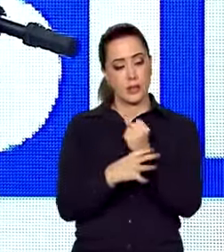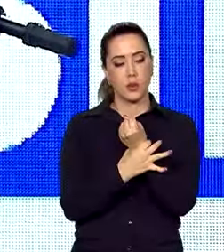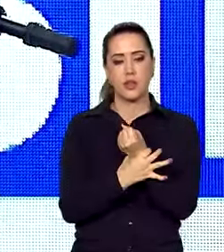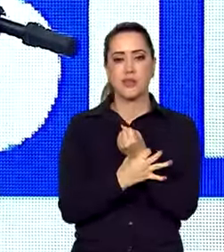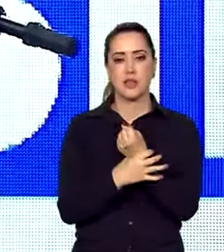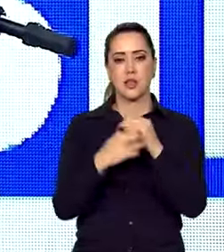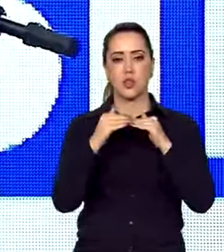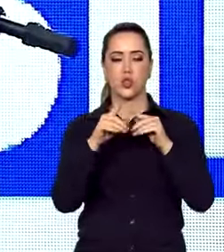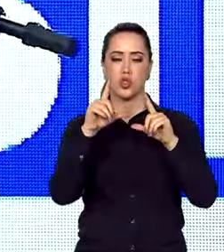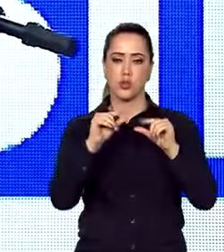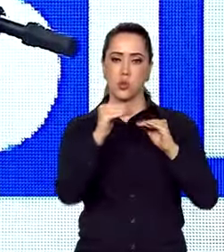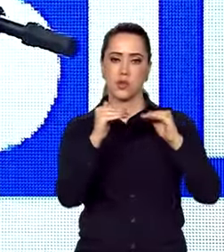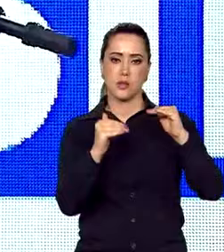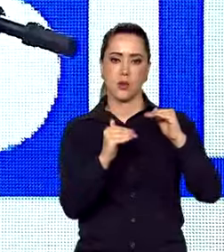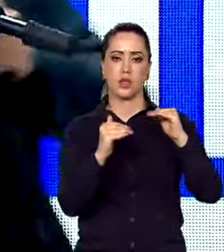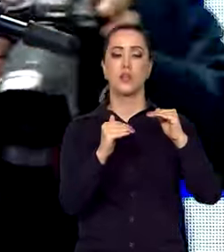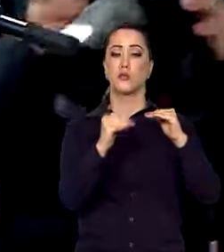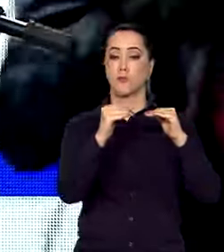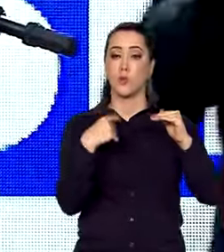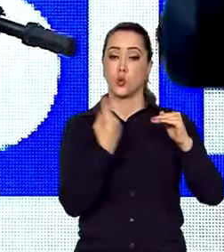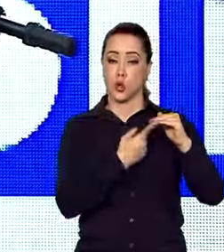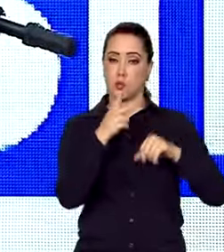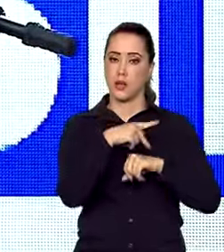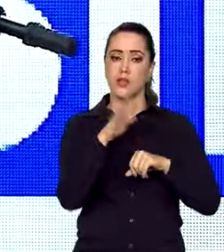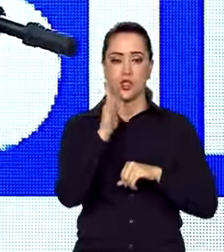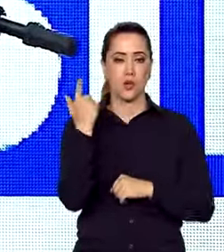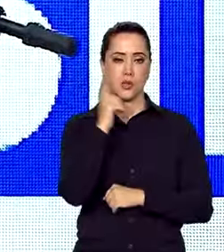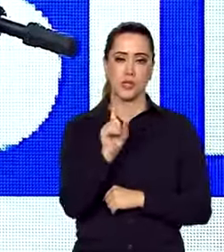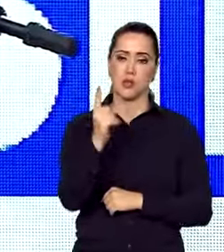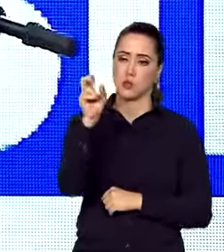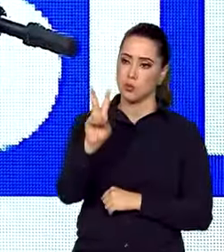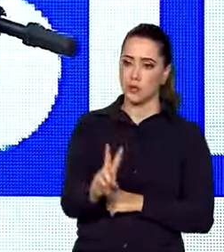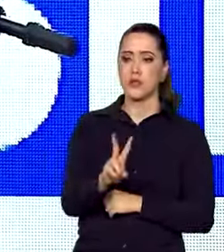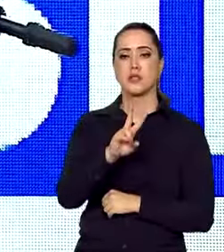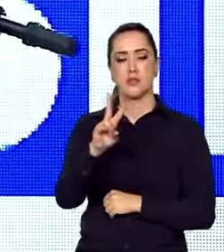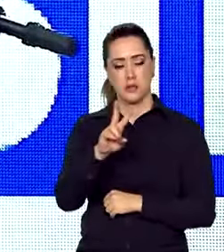de desigualdades em nosso país. Já fizemos isso uma vez e faremos de novo.